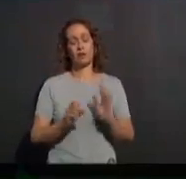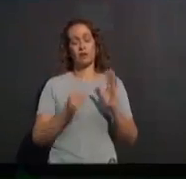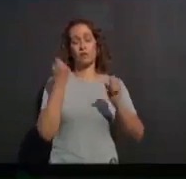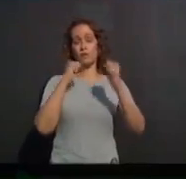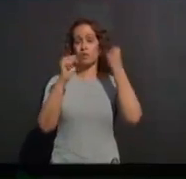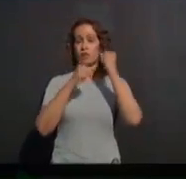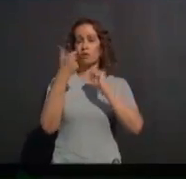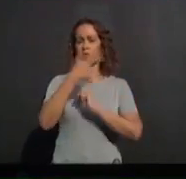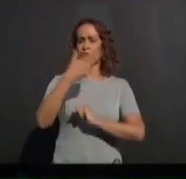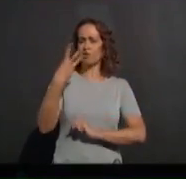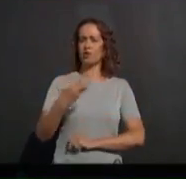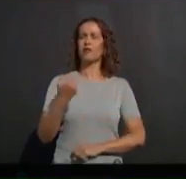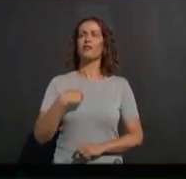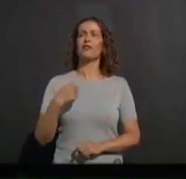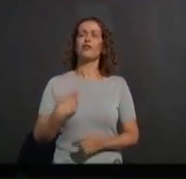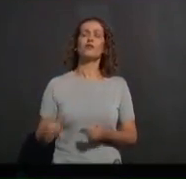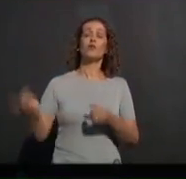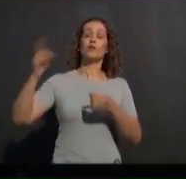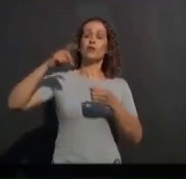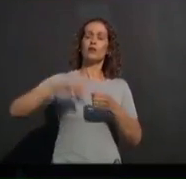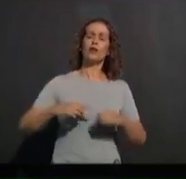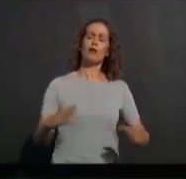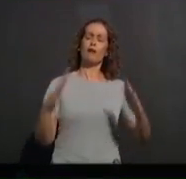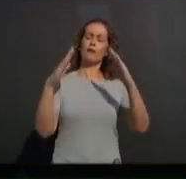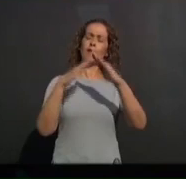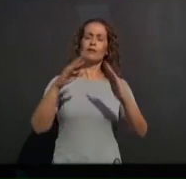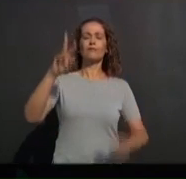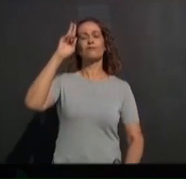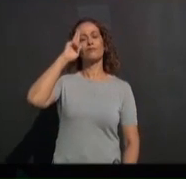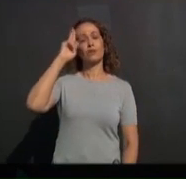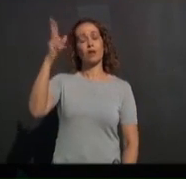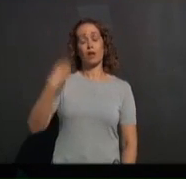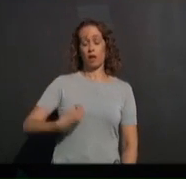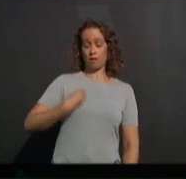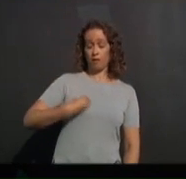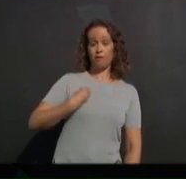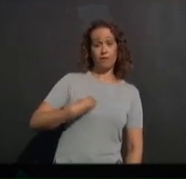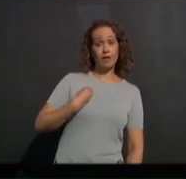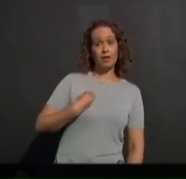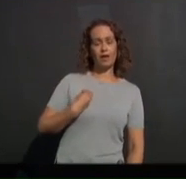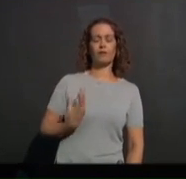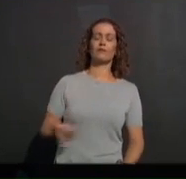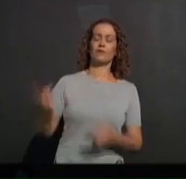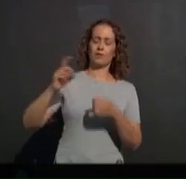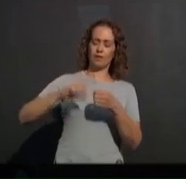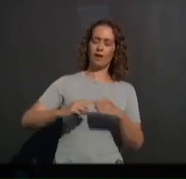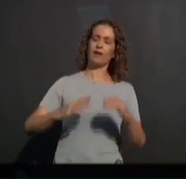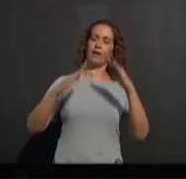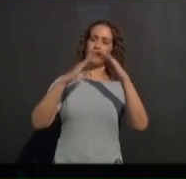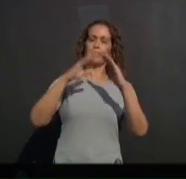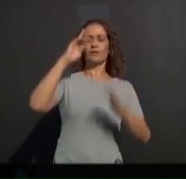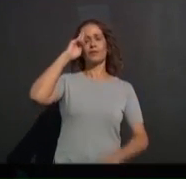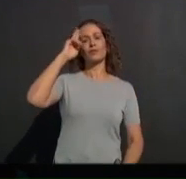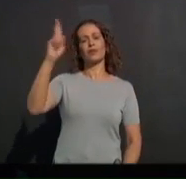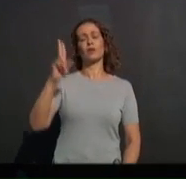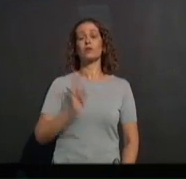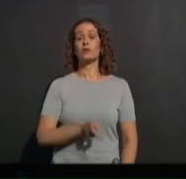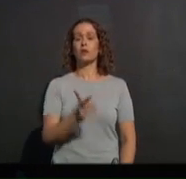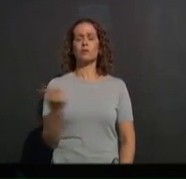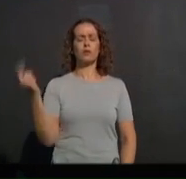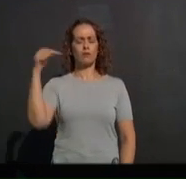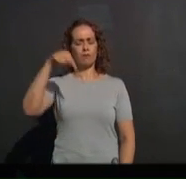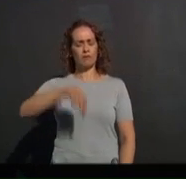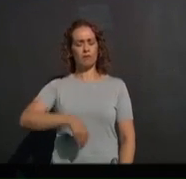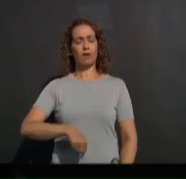E eu voltarei à casa do Senhor enquanto eu viver. Vocês não imaginam a minha emoção. Toda vez que eu venho aqui, esse